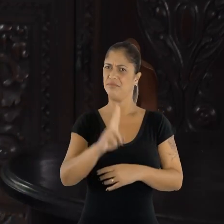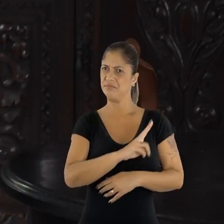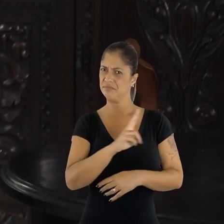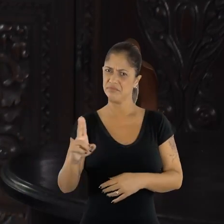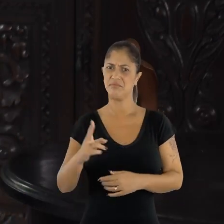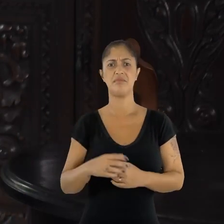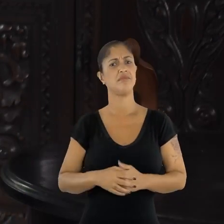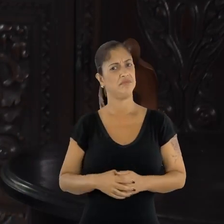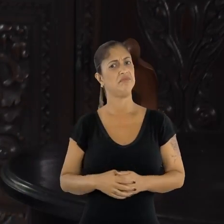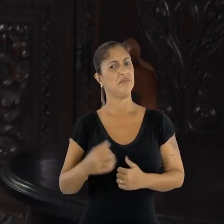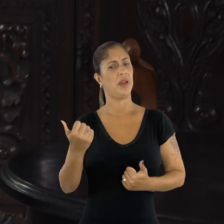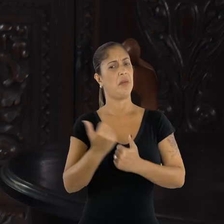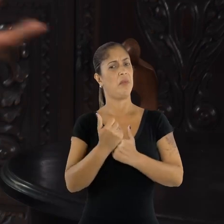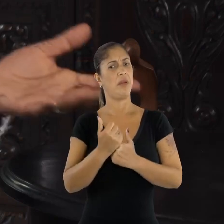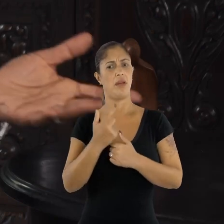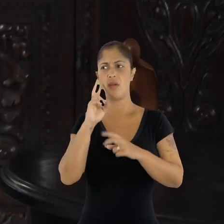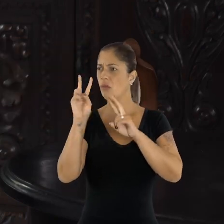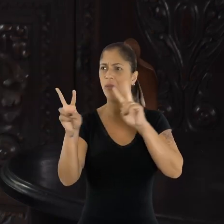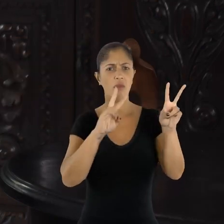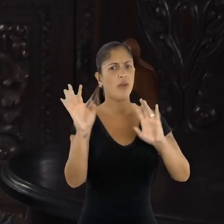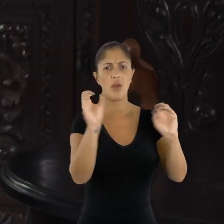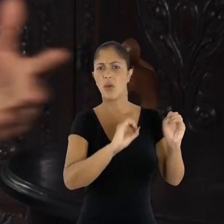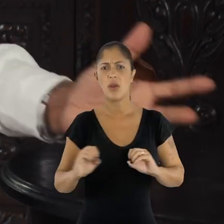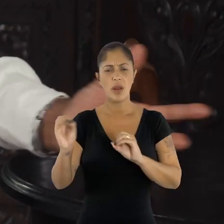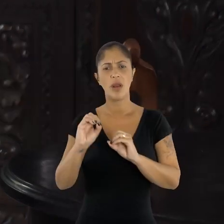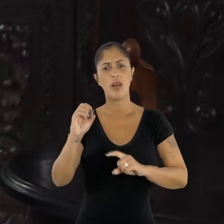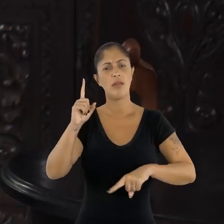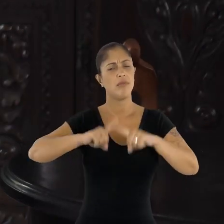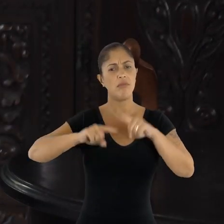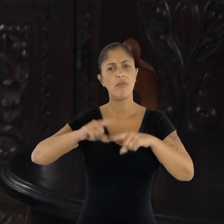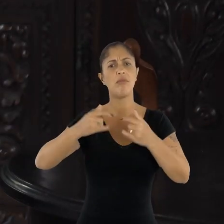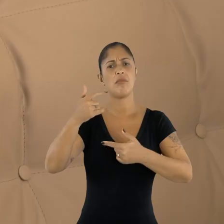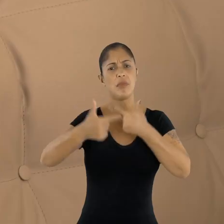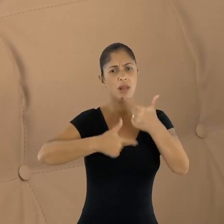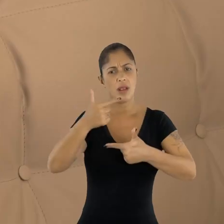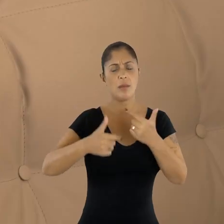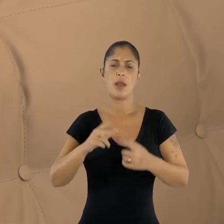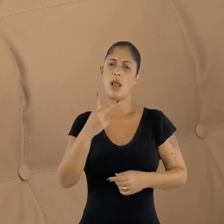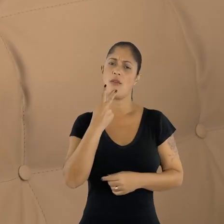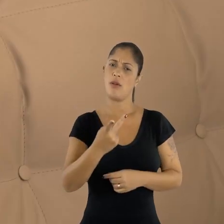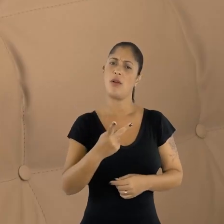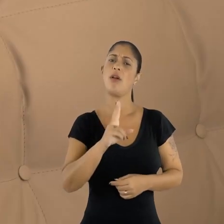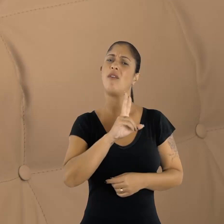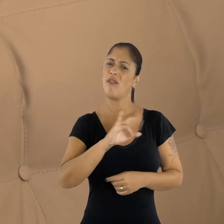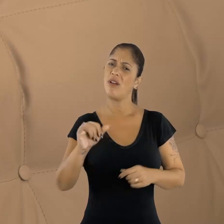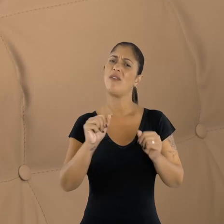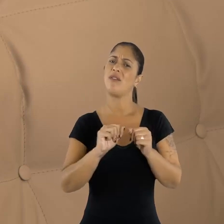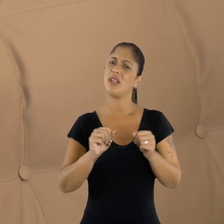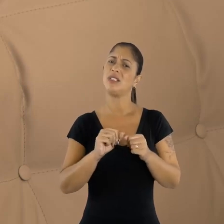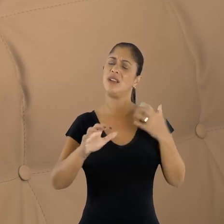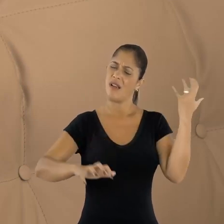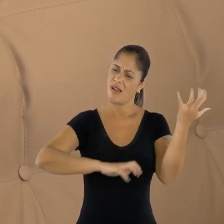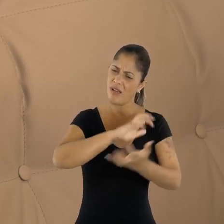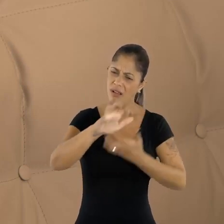ajudando. Já impressionou, né? Porque você não via ninguém que não fosse os metalúrgicos ali, né? Antônio. E ele falou, vamos fazer alguma coisa